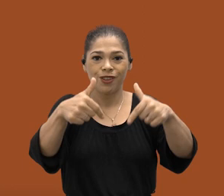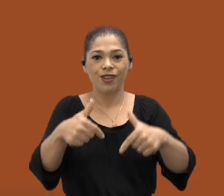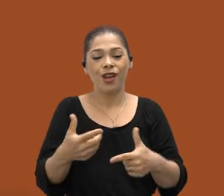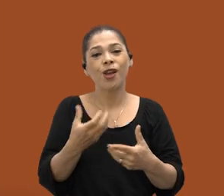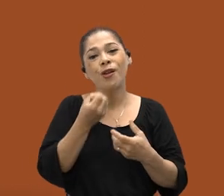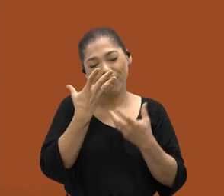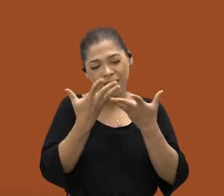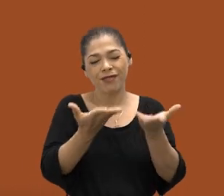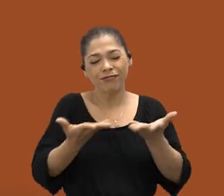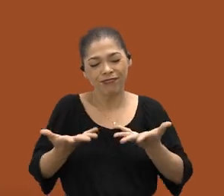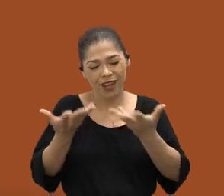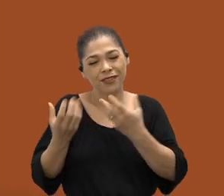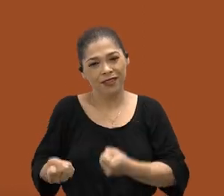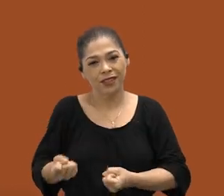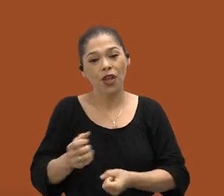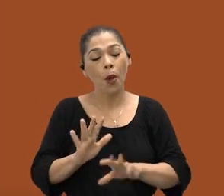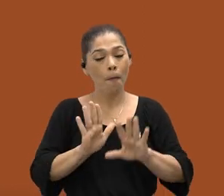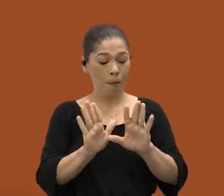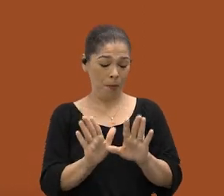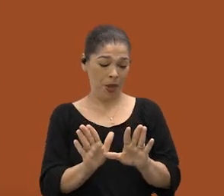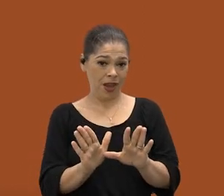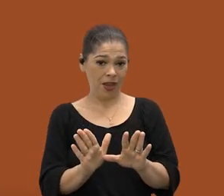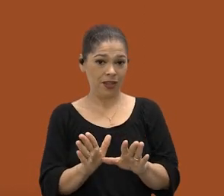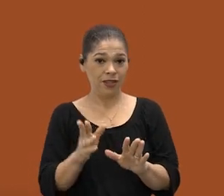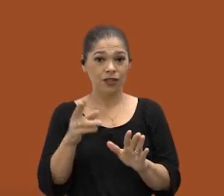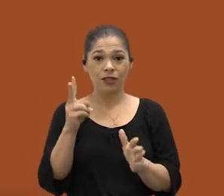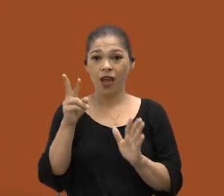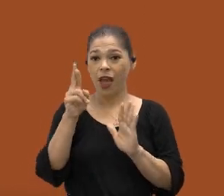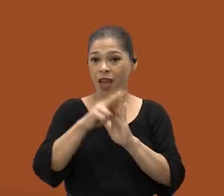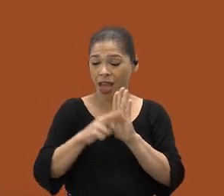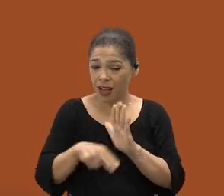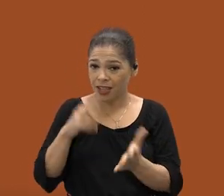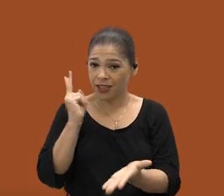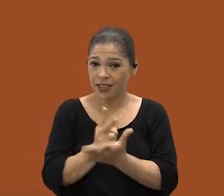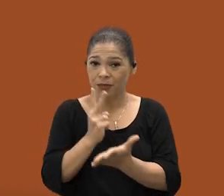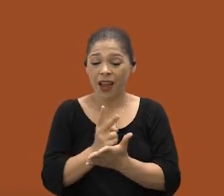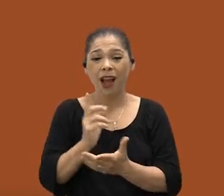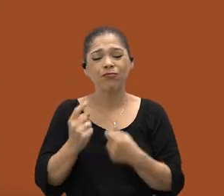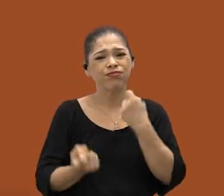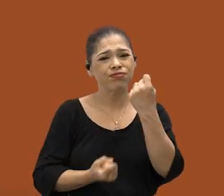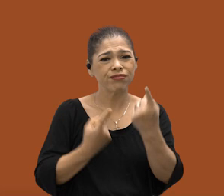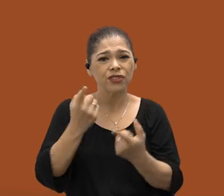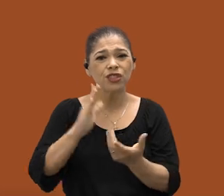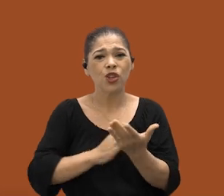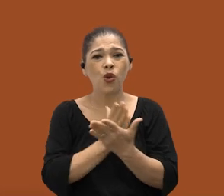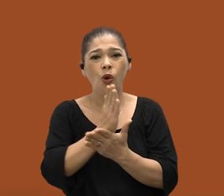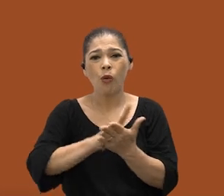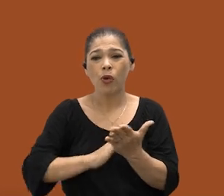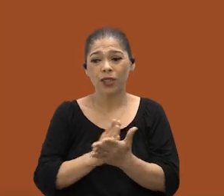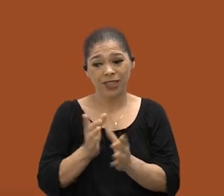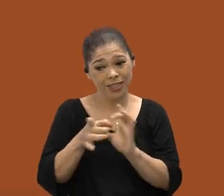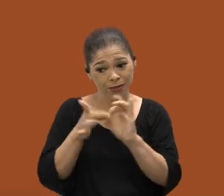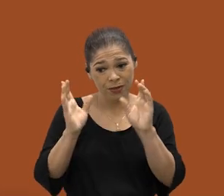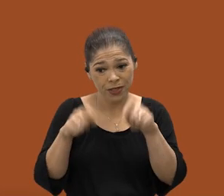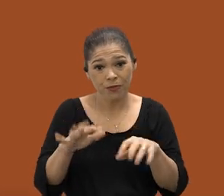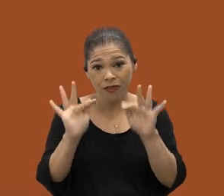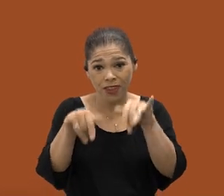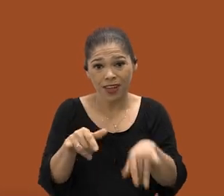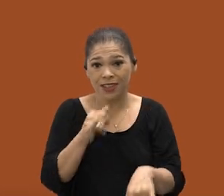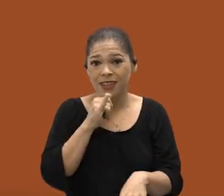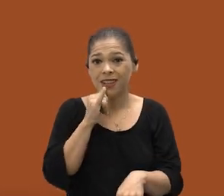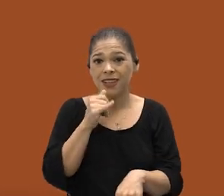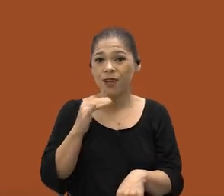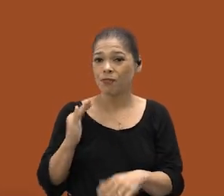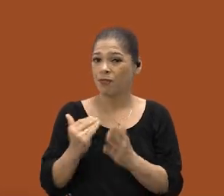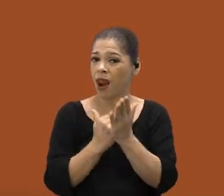é bem Aceita mas não é regra e sempre gera um e que é tudo de outra e se me permite para